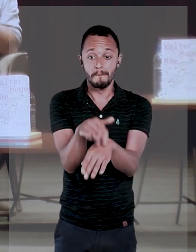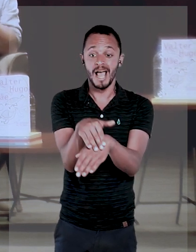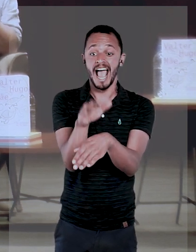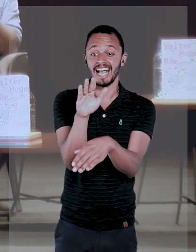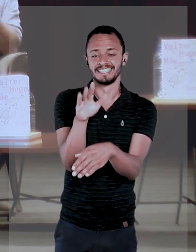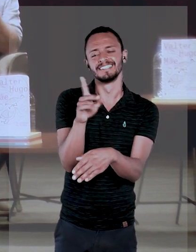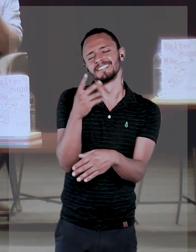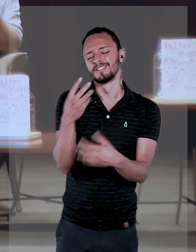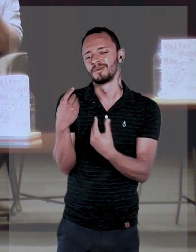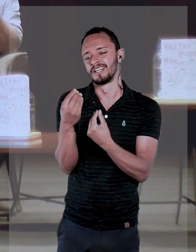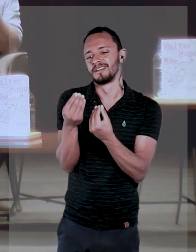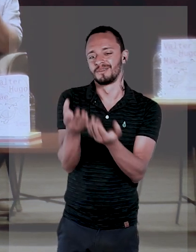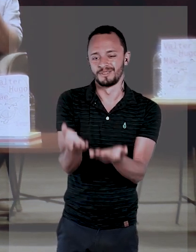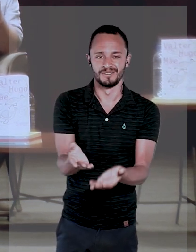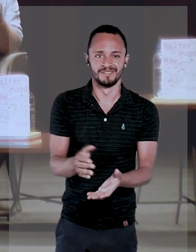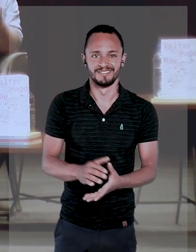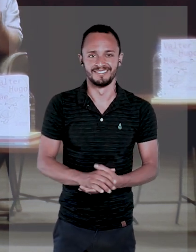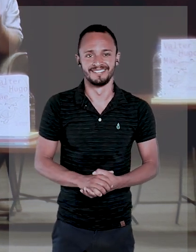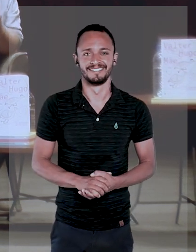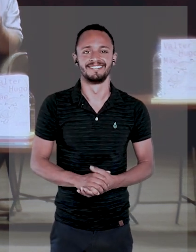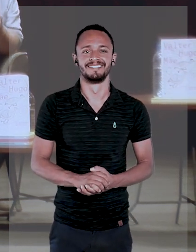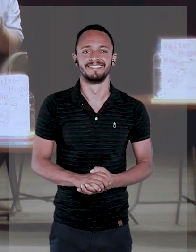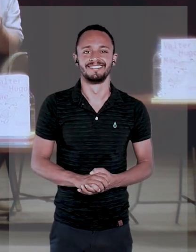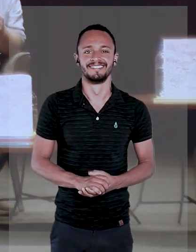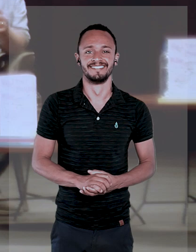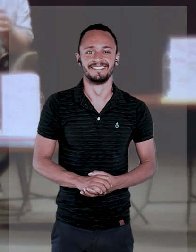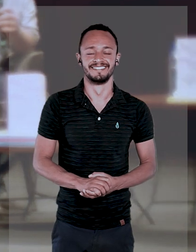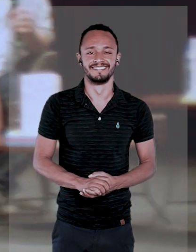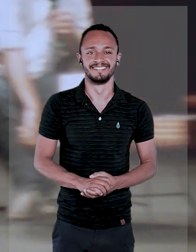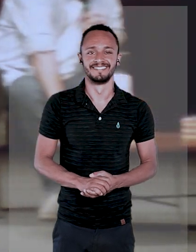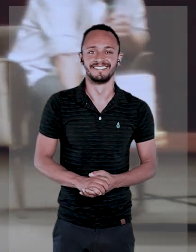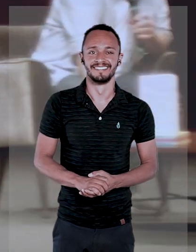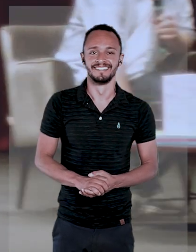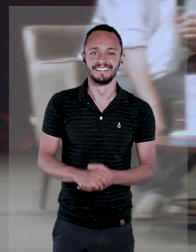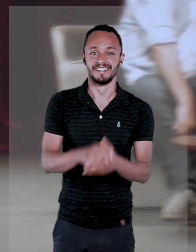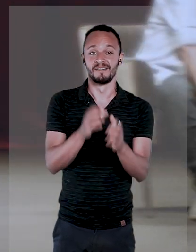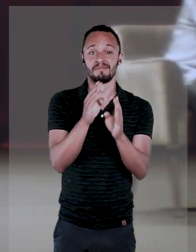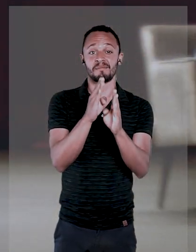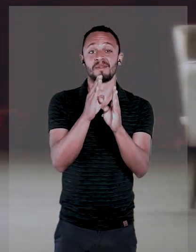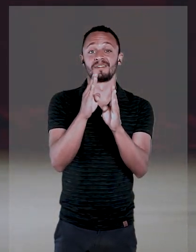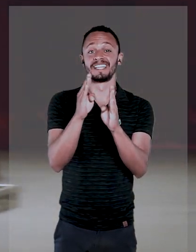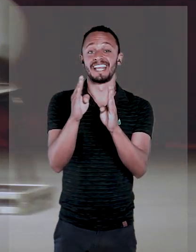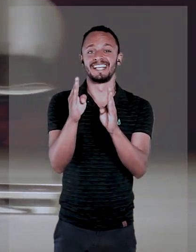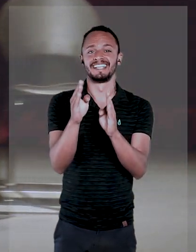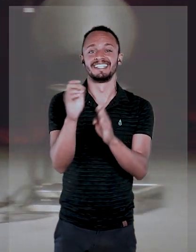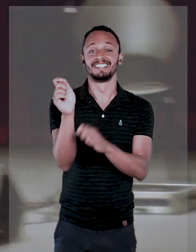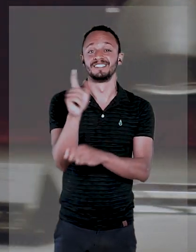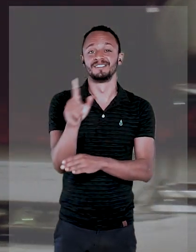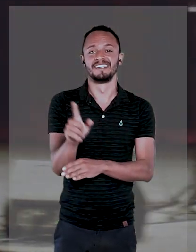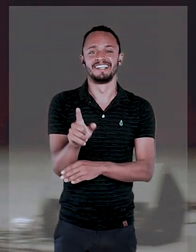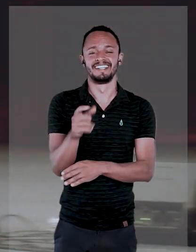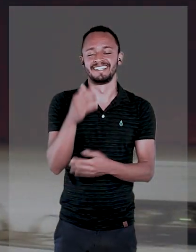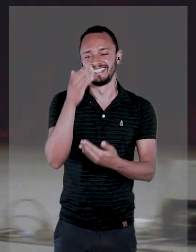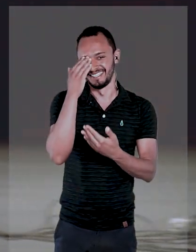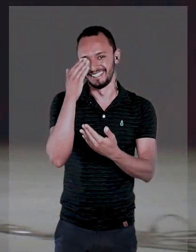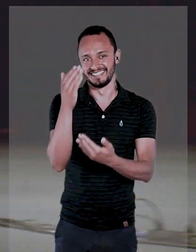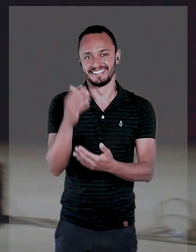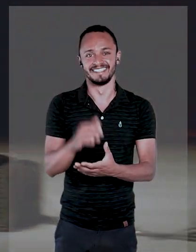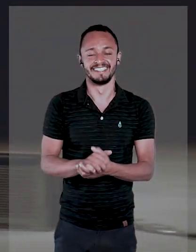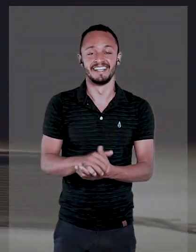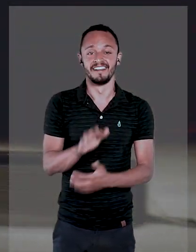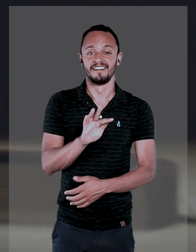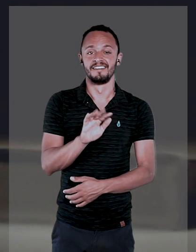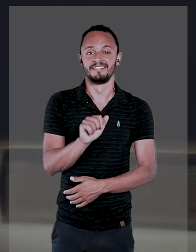Não, ninguém Ela tem tem mais muitos livro que livros. Então ganhou. Biblioteca